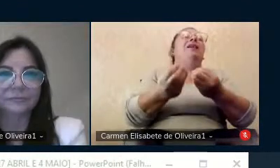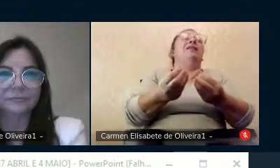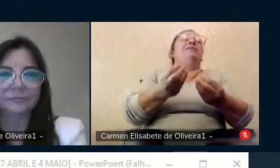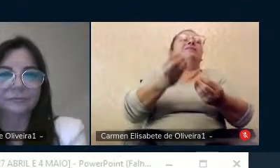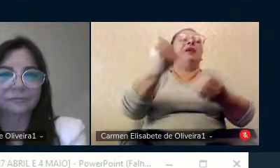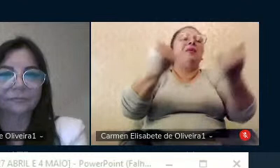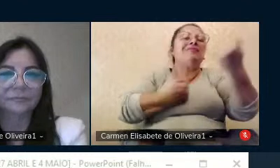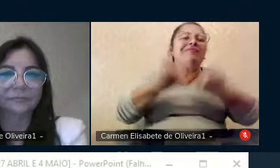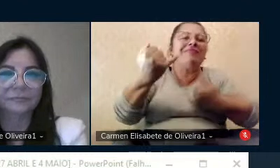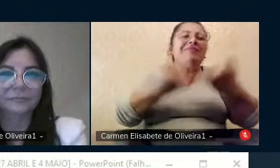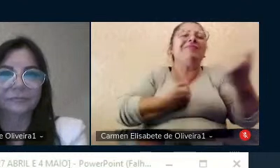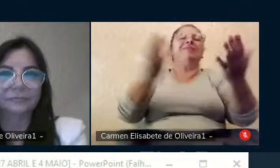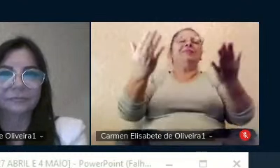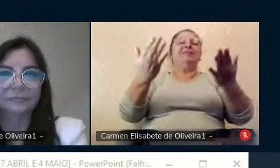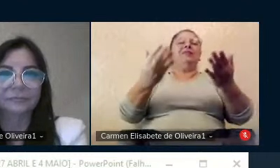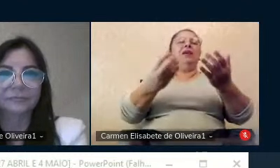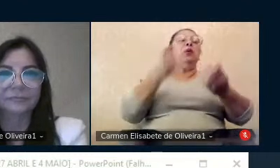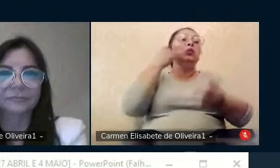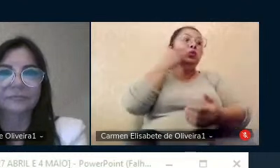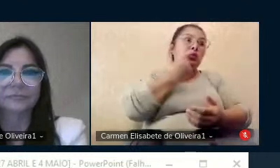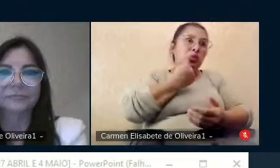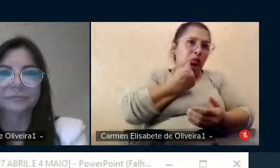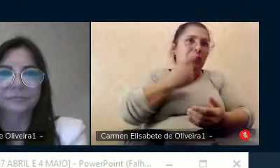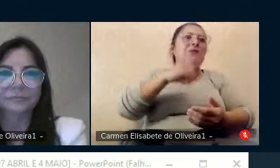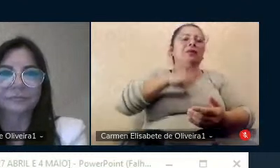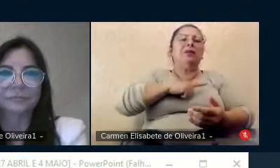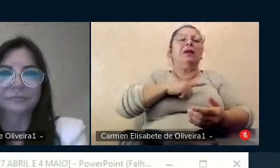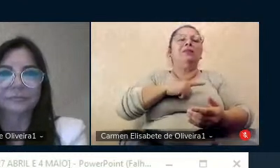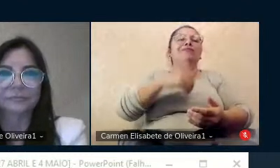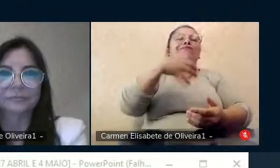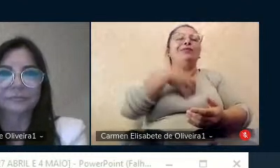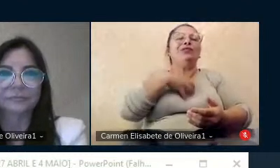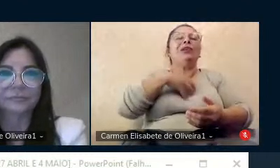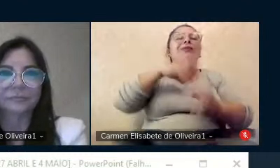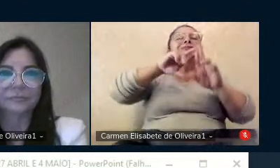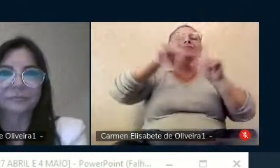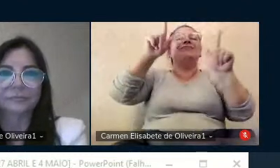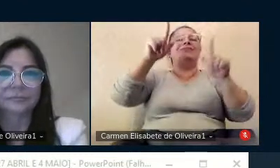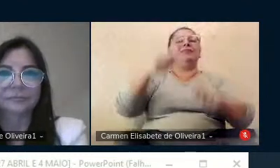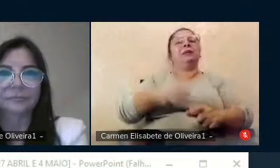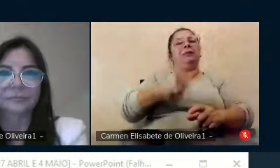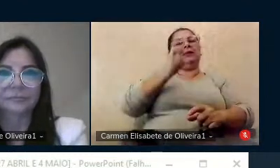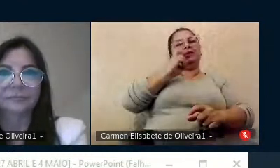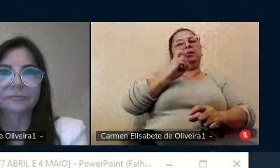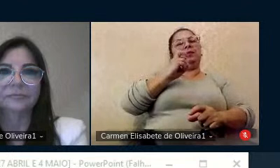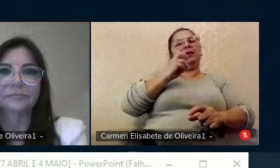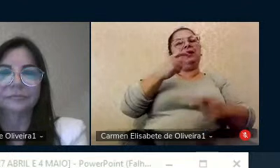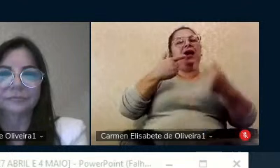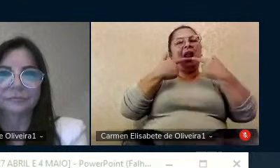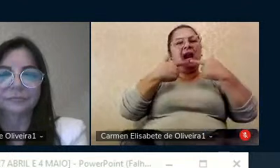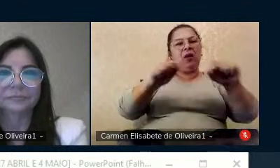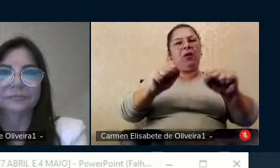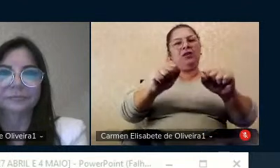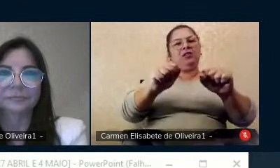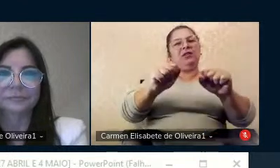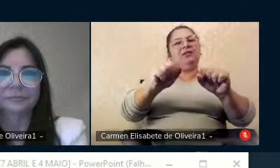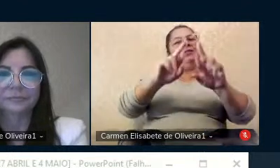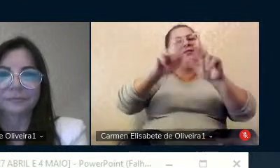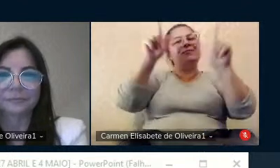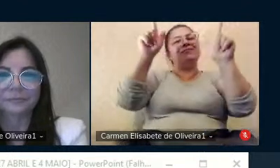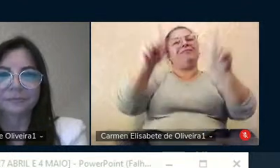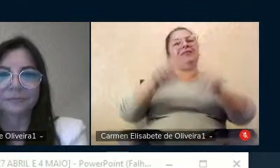que o surdo tem e venha a ter de uma linguagem metafórica